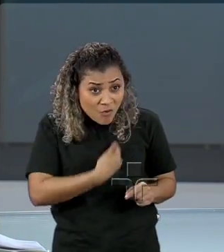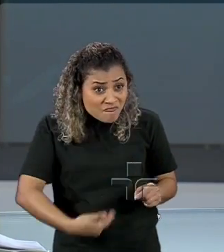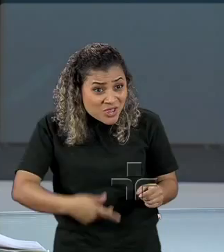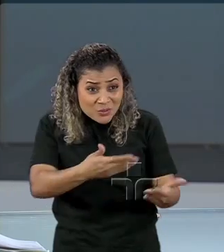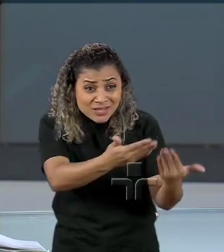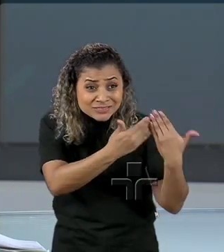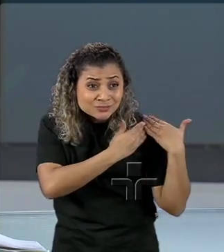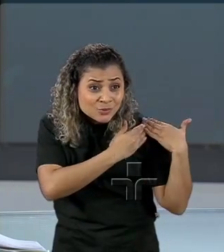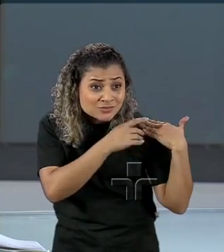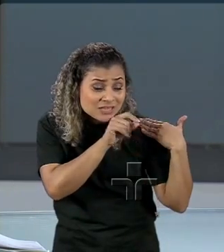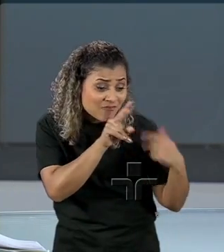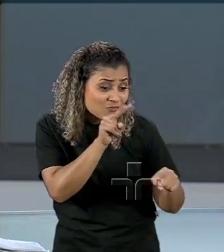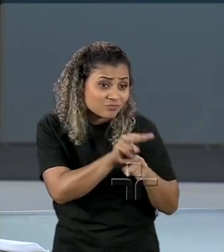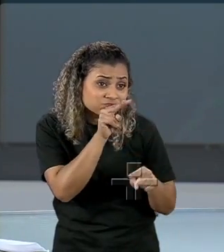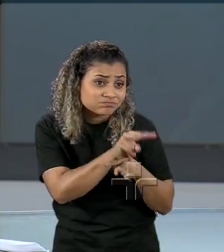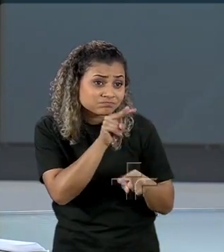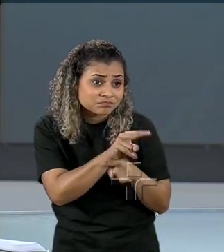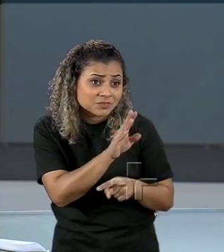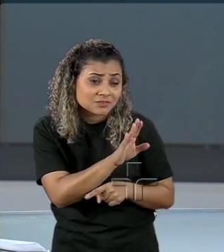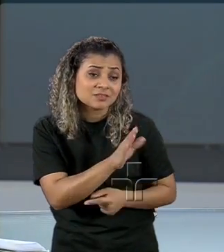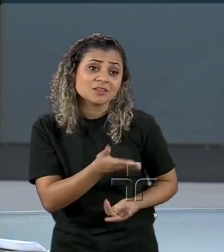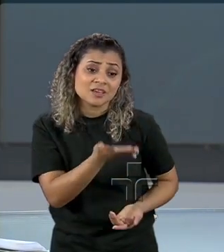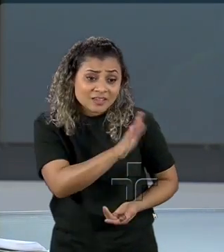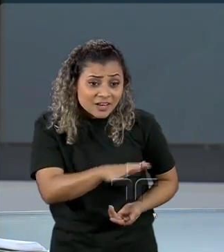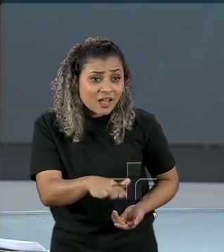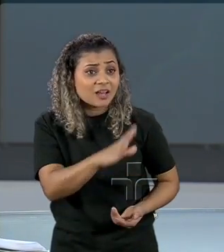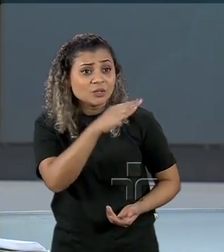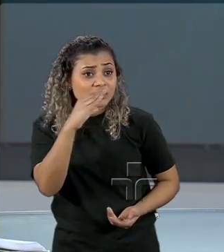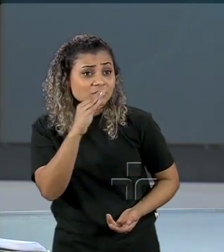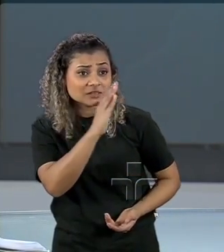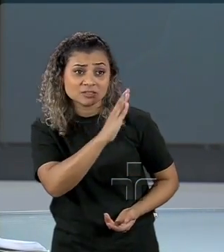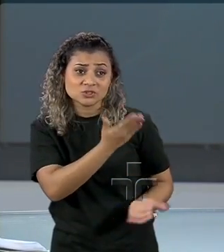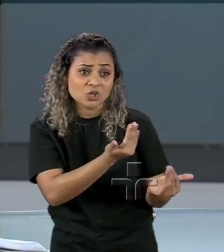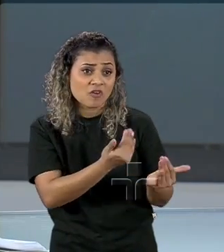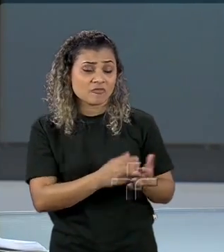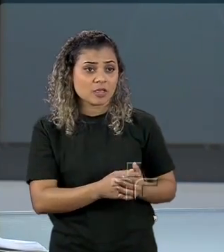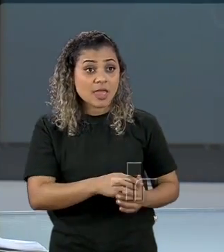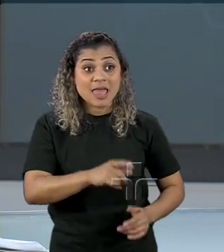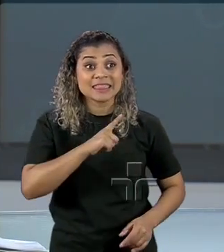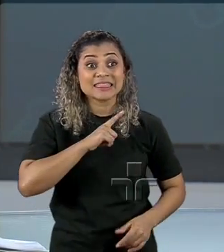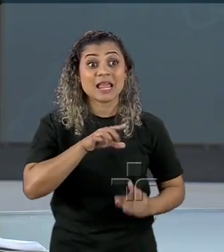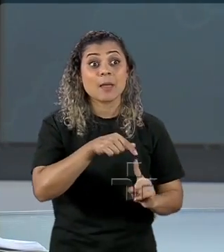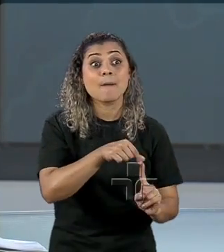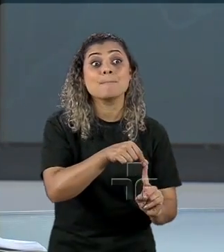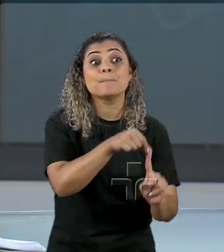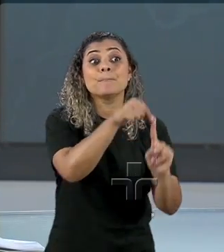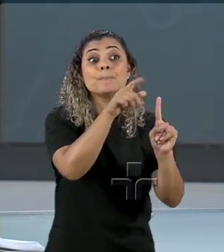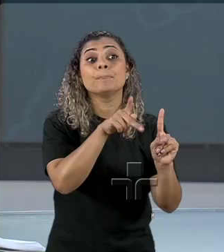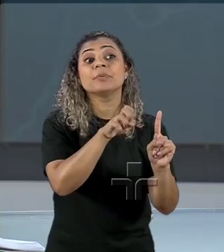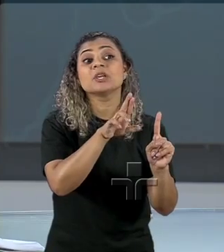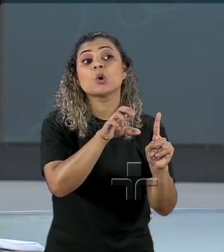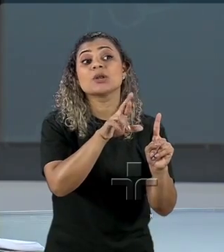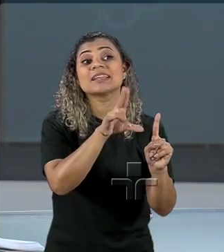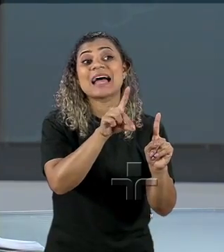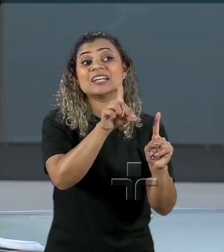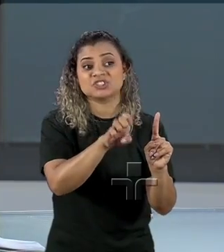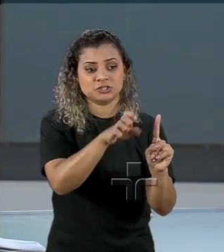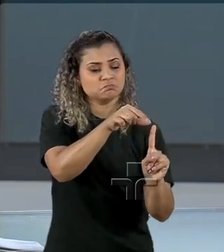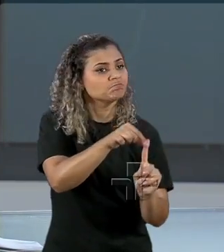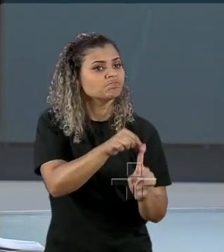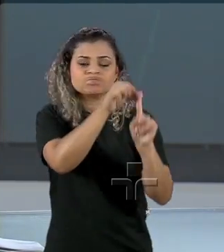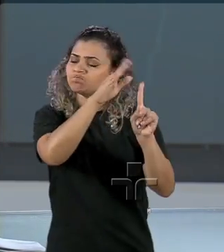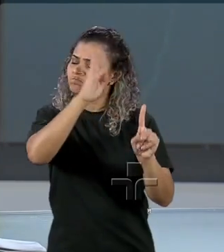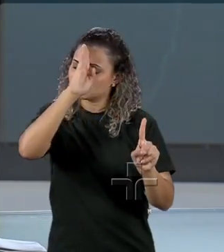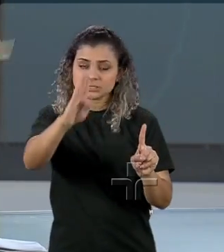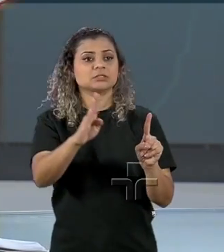ao adolescente e ao jovem com absoluta prioridade. Olha que expressão radical da Constituição, obrigando